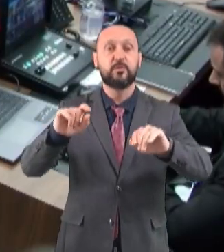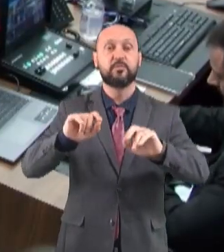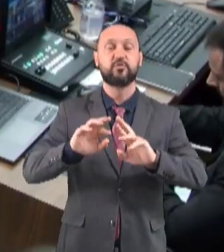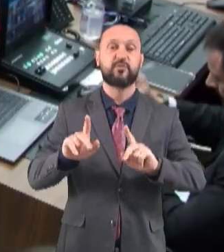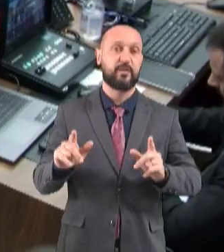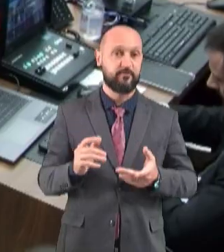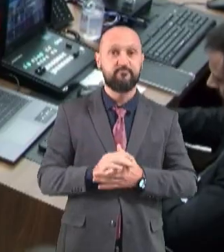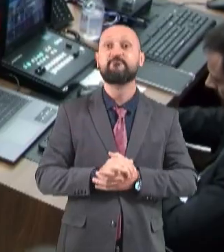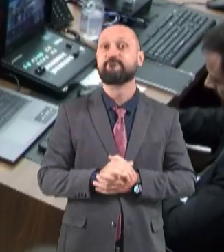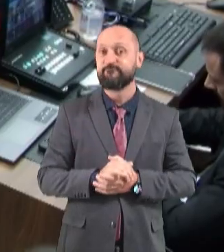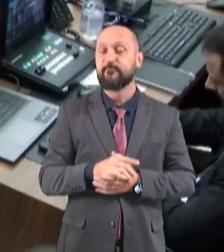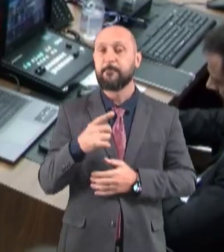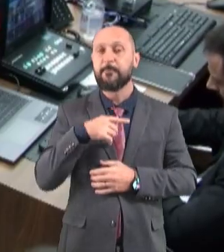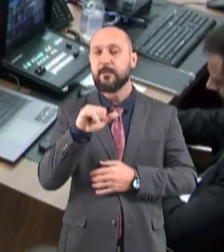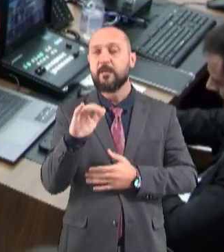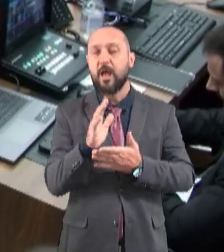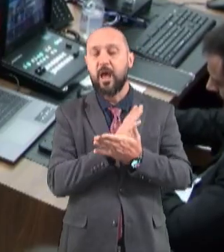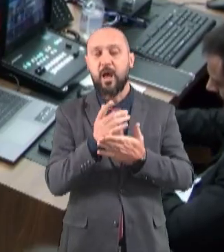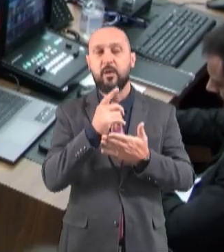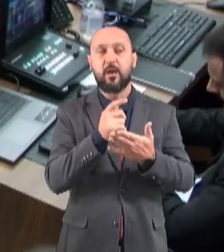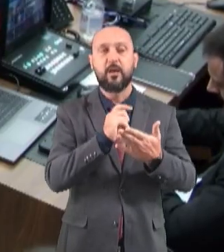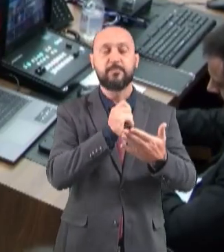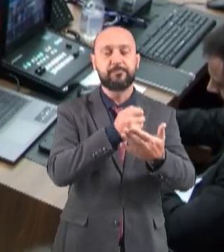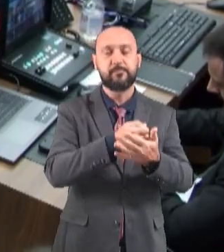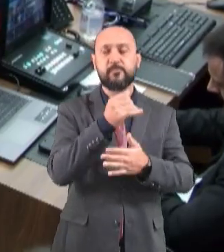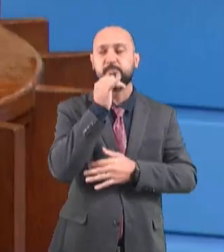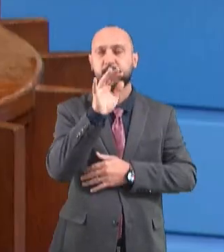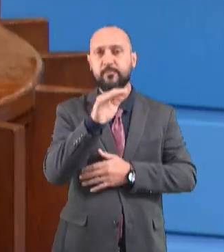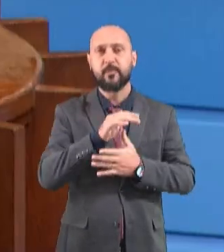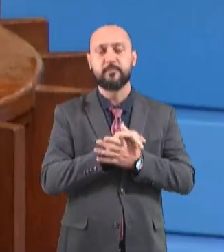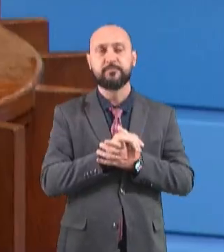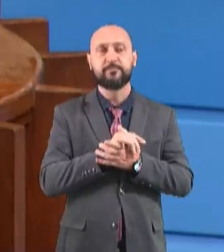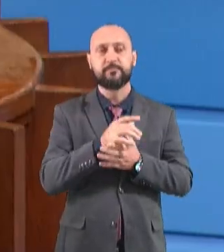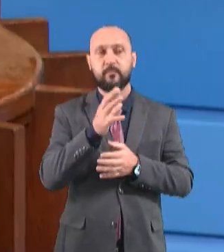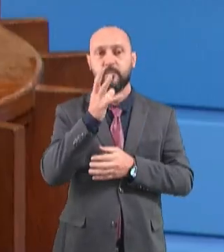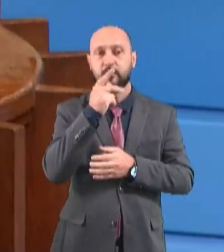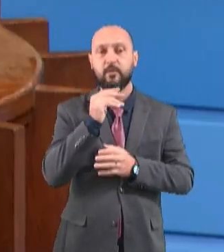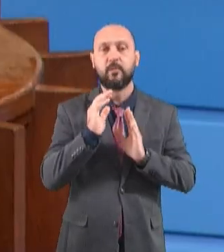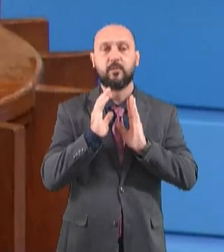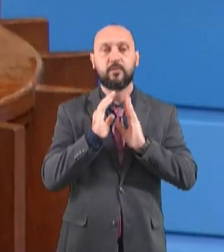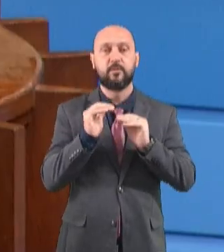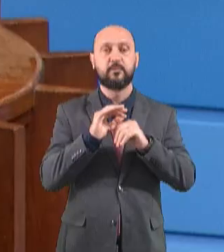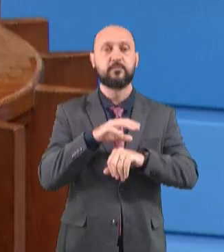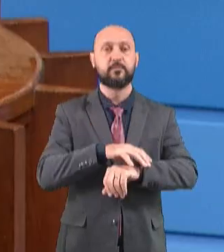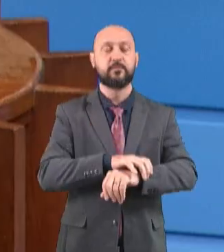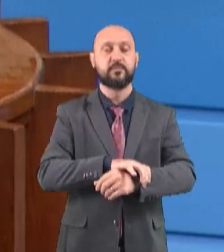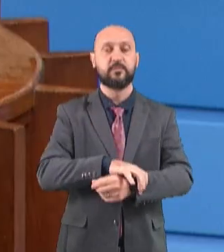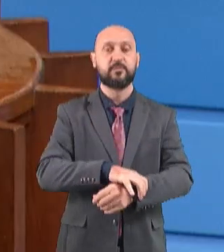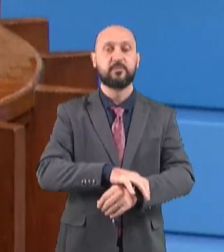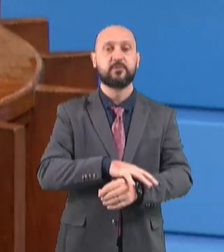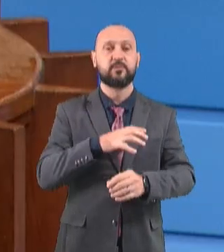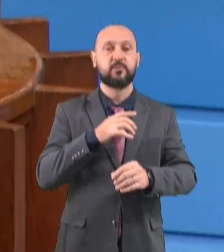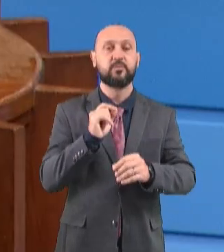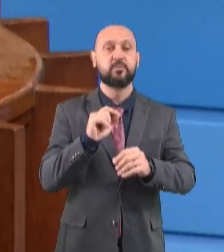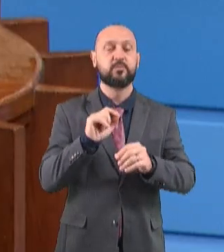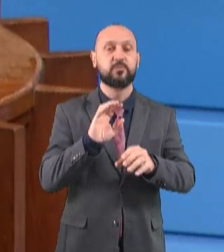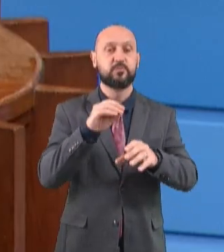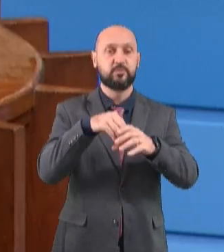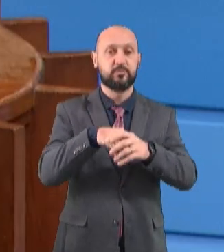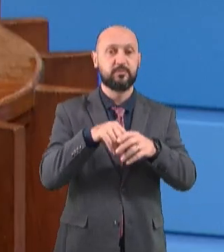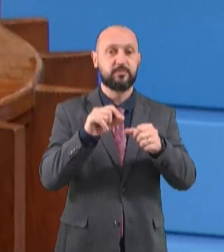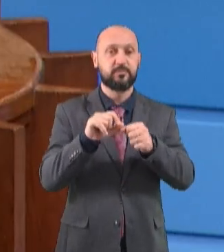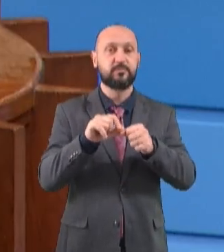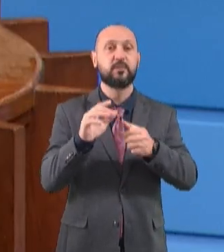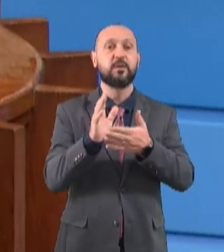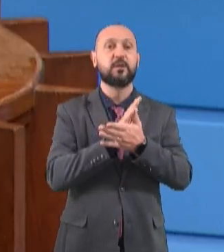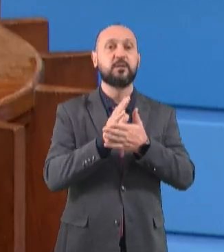os desiguais. Se tem aquele contribuinte, aliás, e essa demanda veio do próprio setor produtivo,